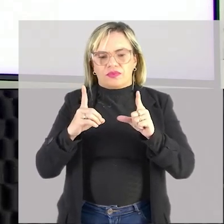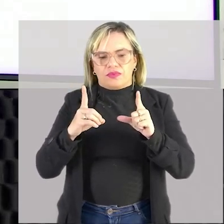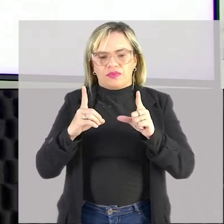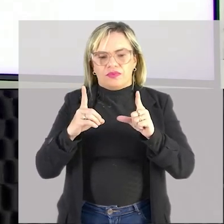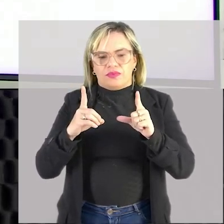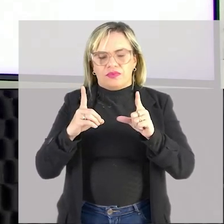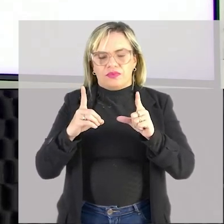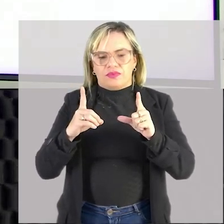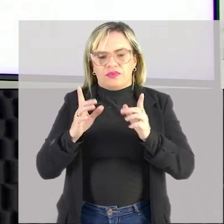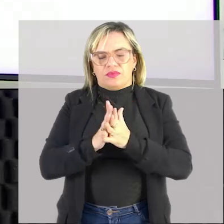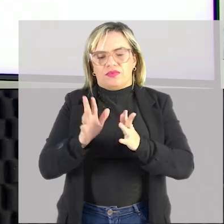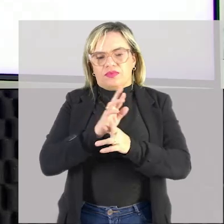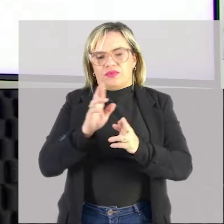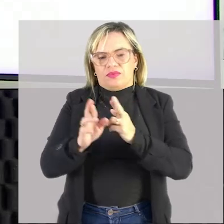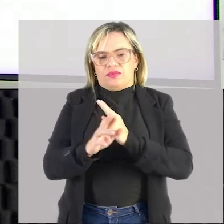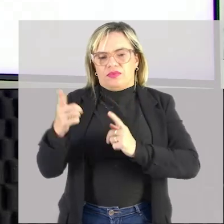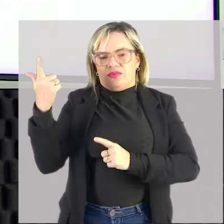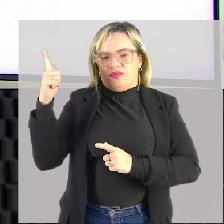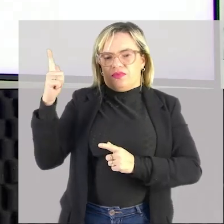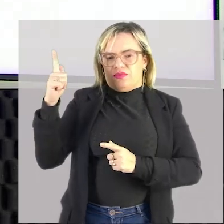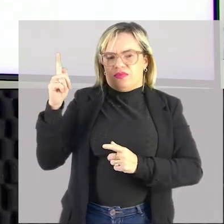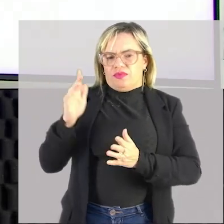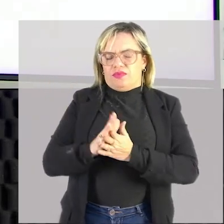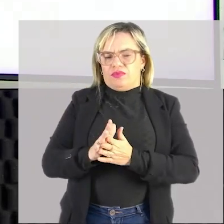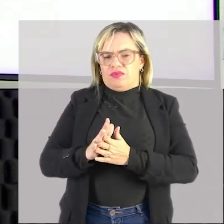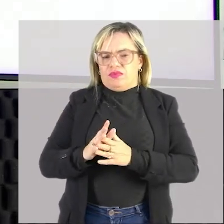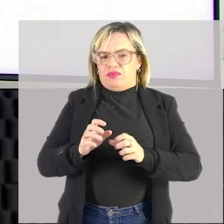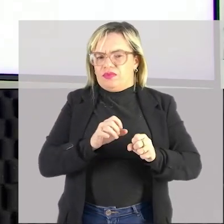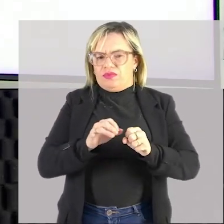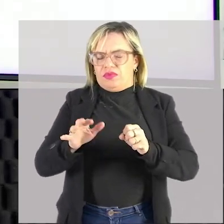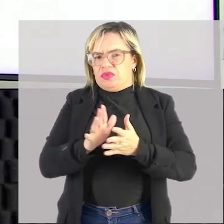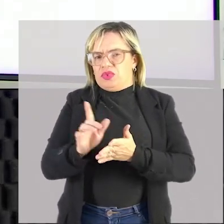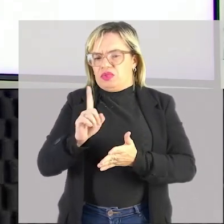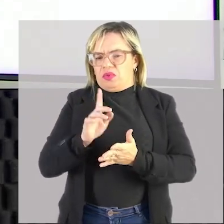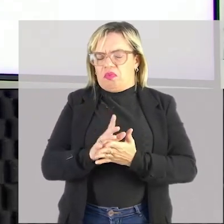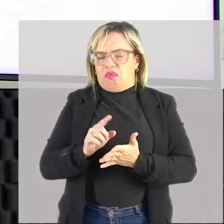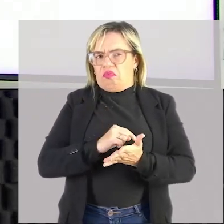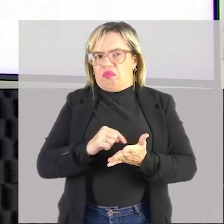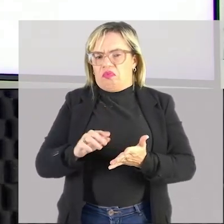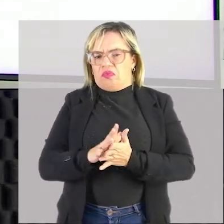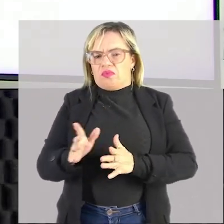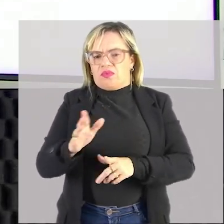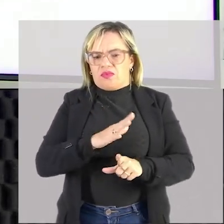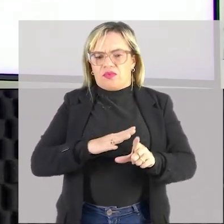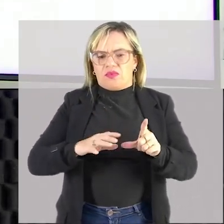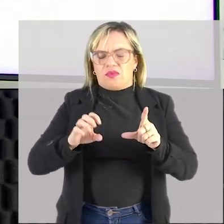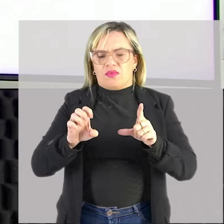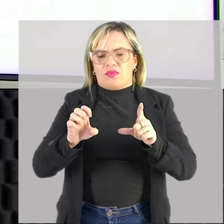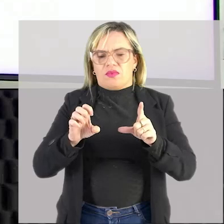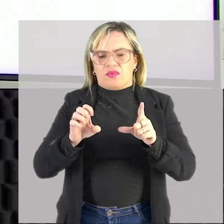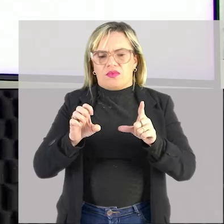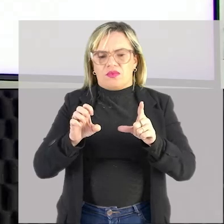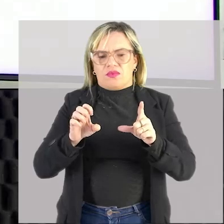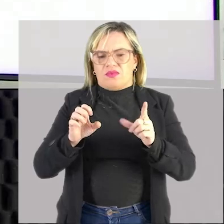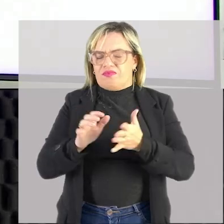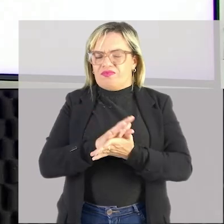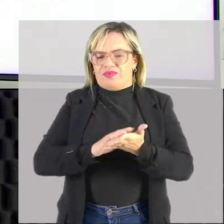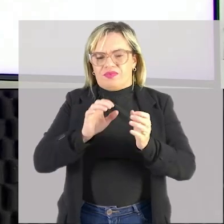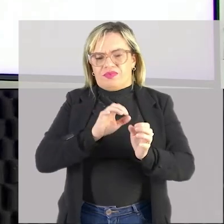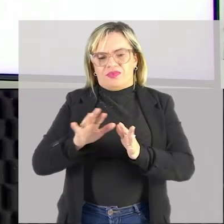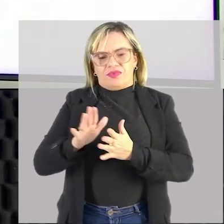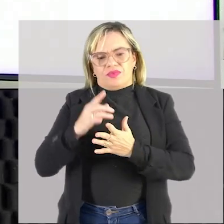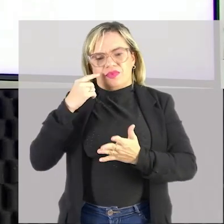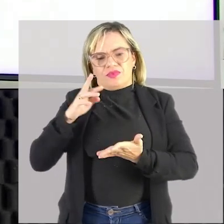você logo associa geograficamente Pastos Bons, está no sertão, aí não deve ser, vou marcar. Bom, cuidado. E a Setembrada também, que não tem nada a ver, gente.